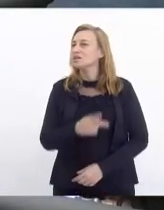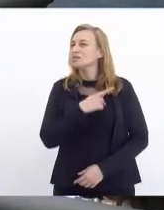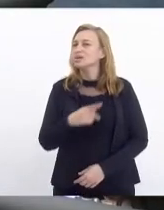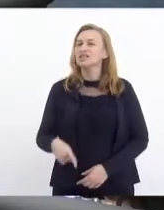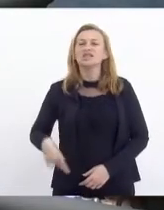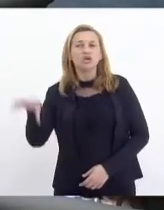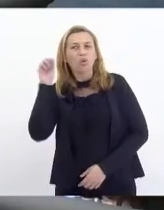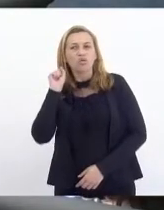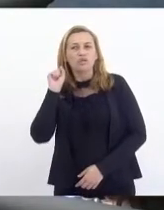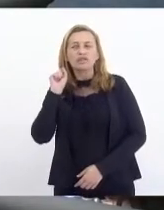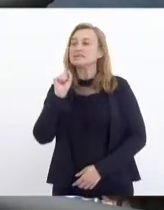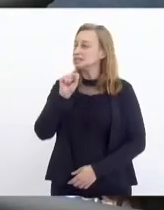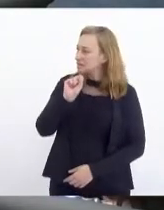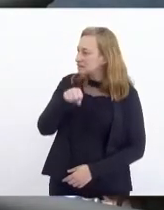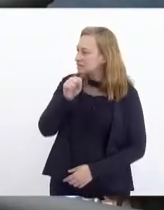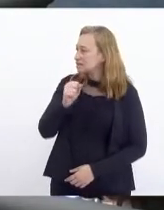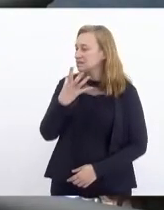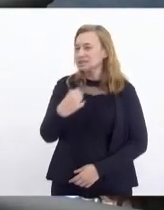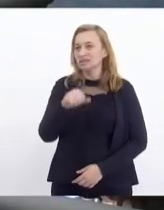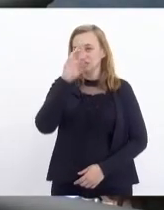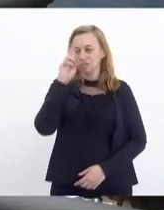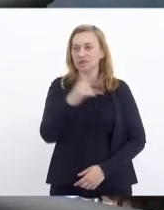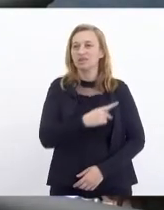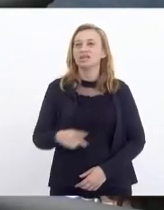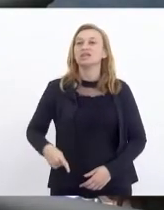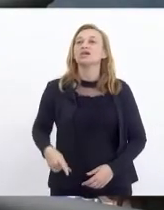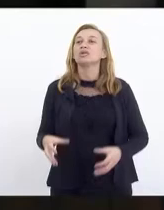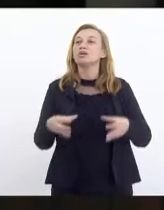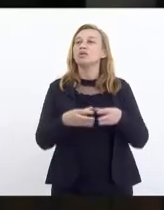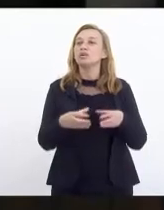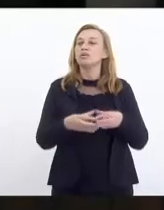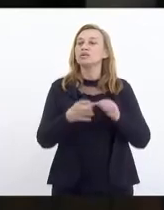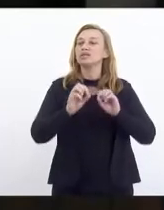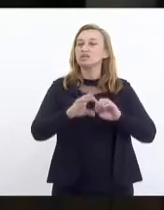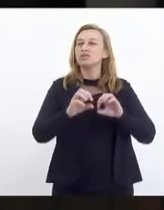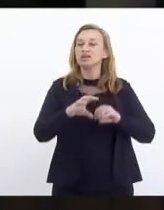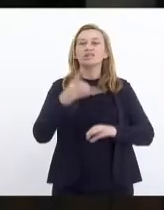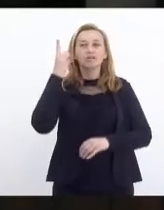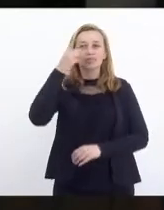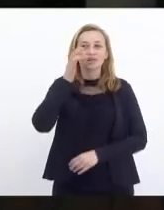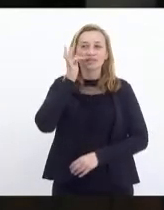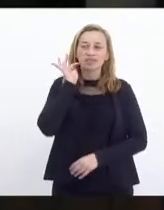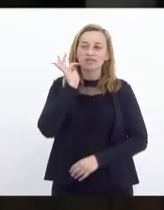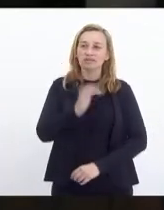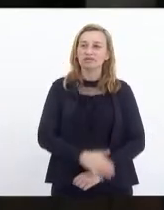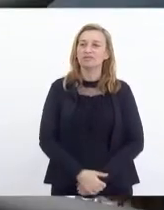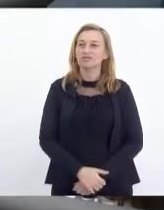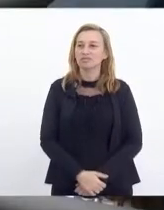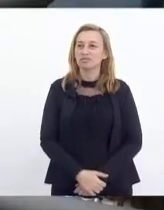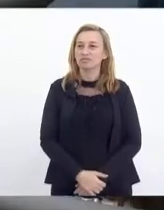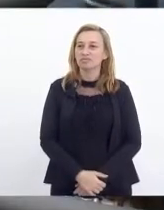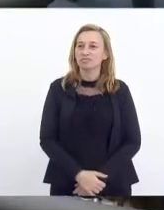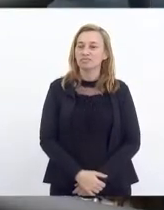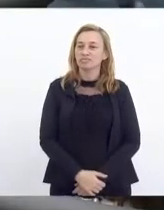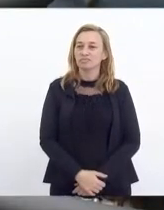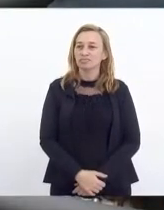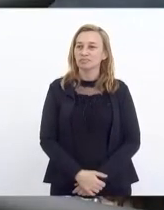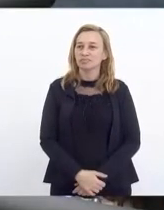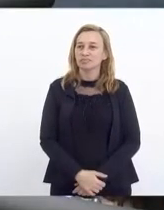Presidente, me ouve? Sim. Favorável, presidente. Pela Comissão de Educação, deputado Flávio Serafini.